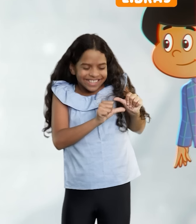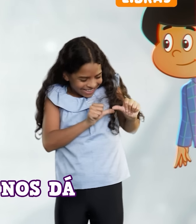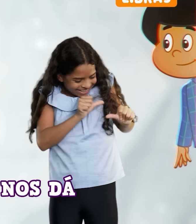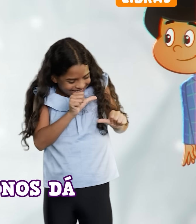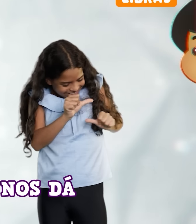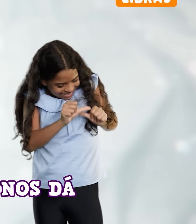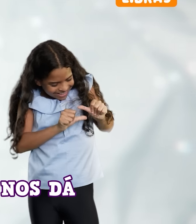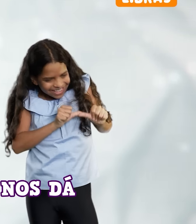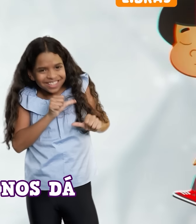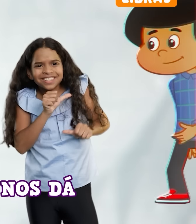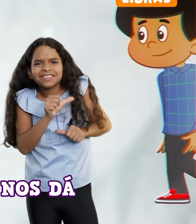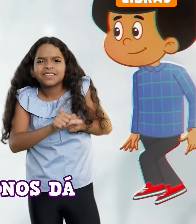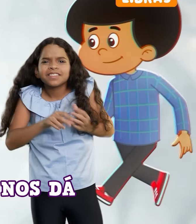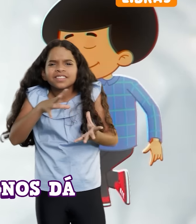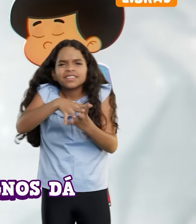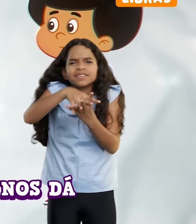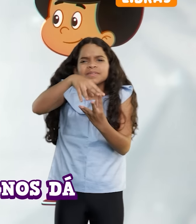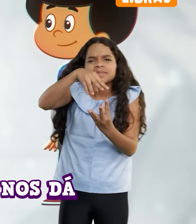transformar,